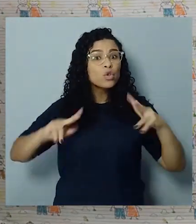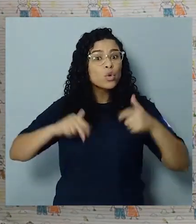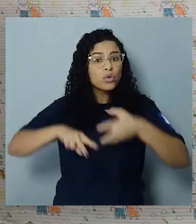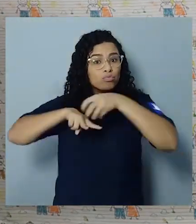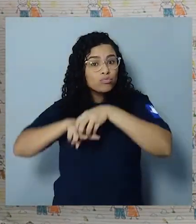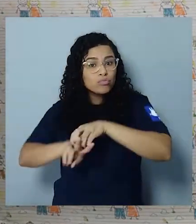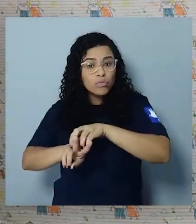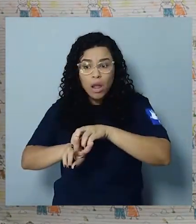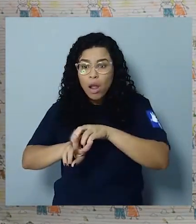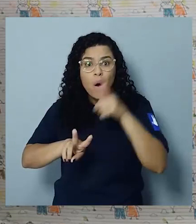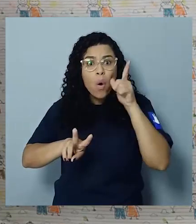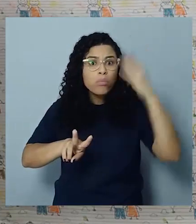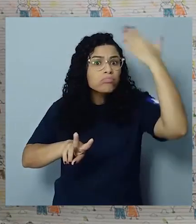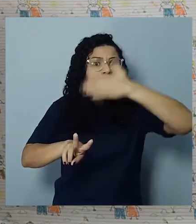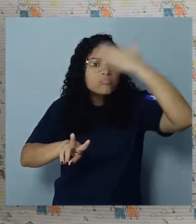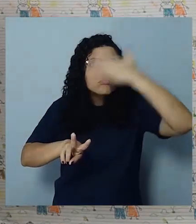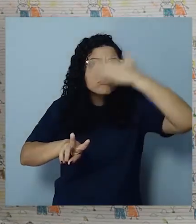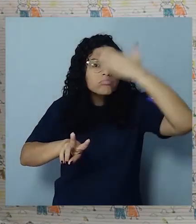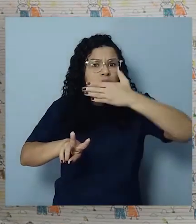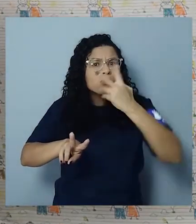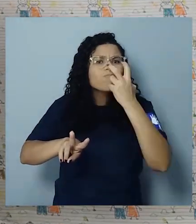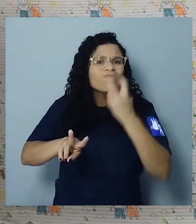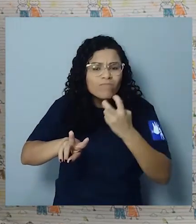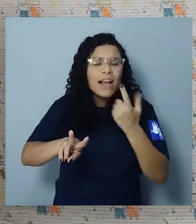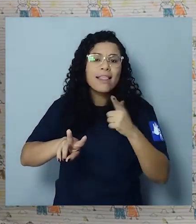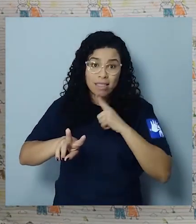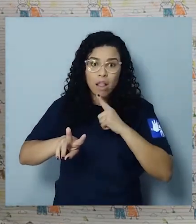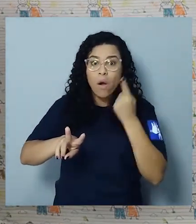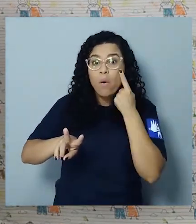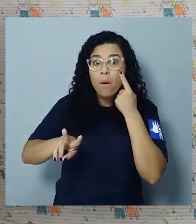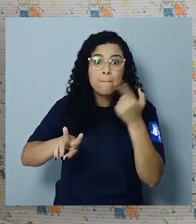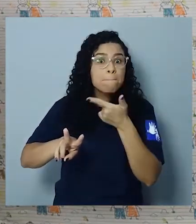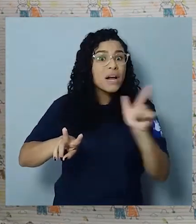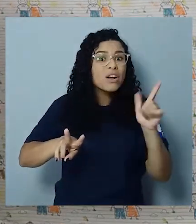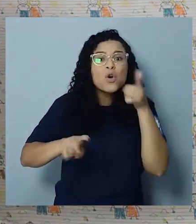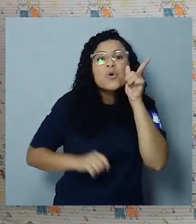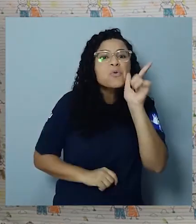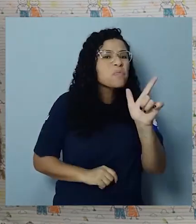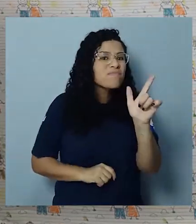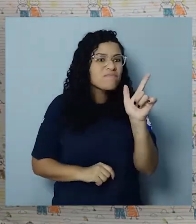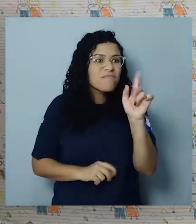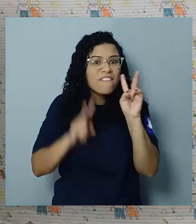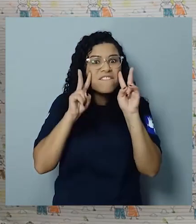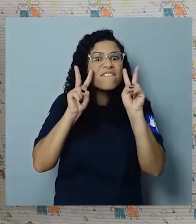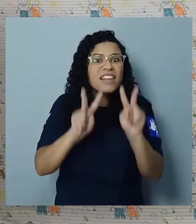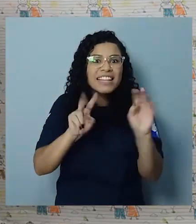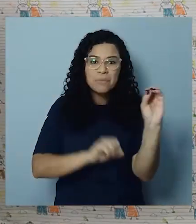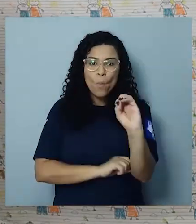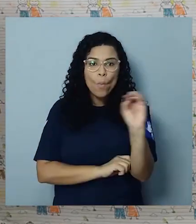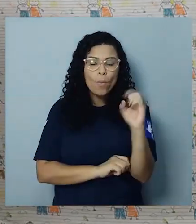todos os caracóis não enxergam nós temos olhos mas não enxergamos e é